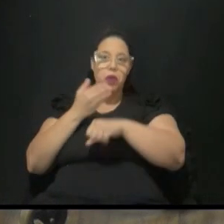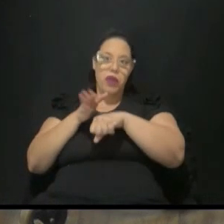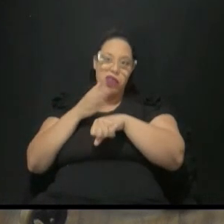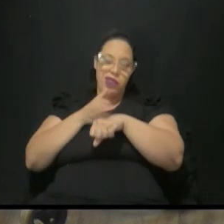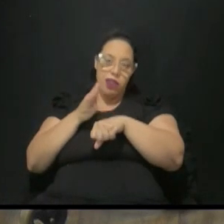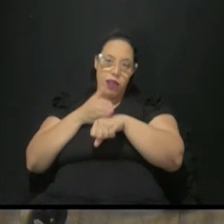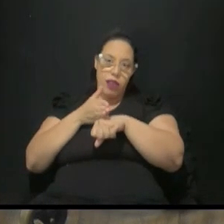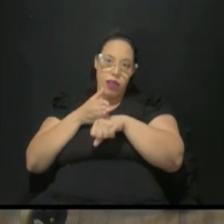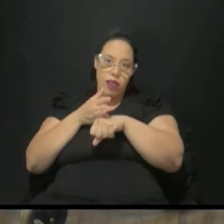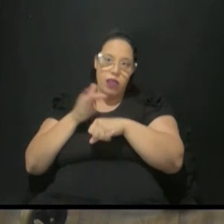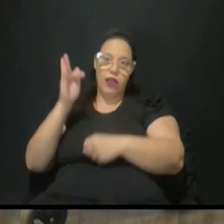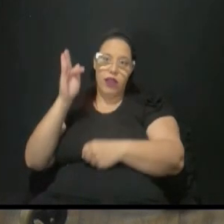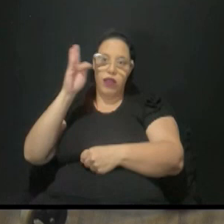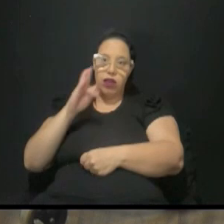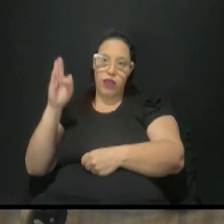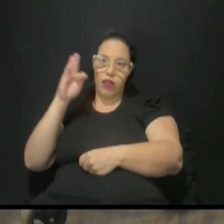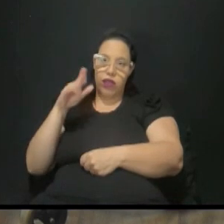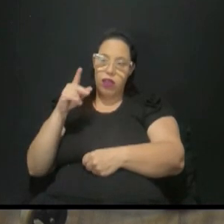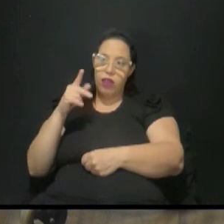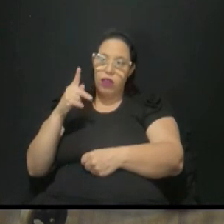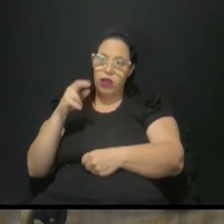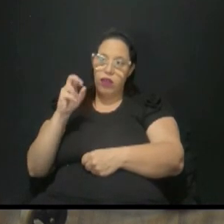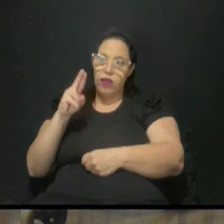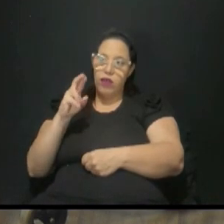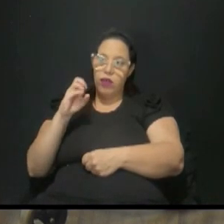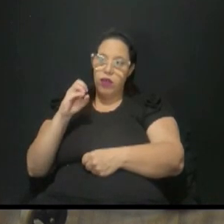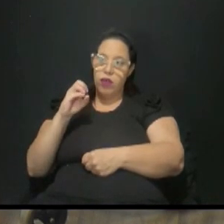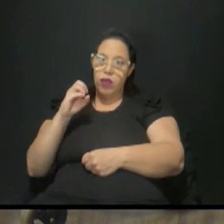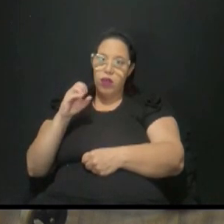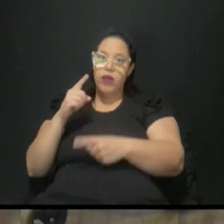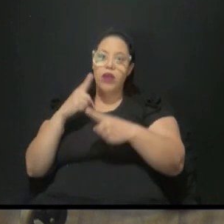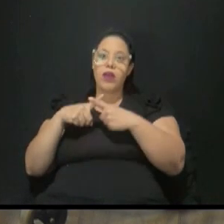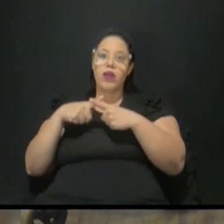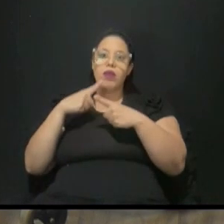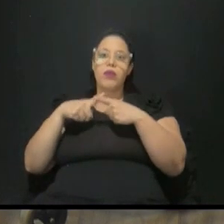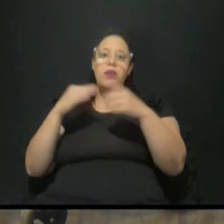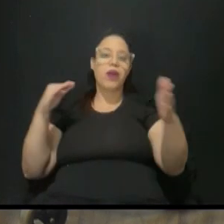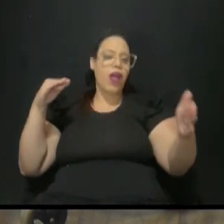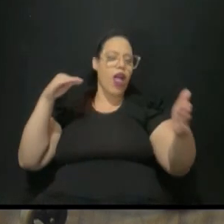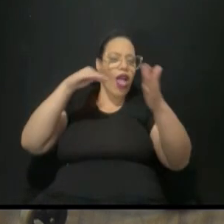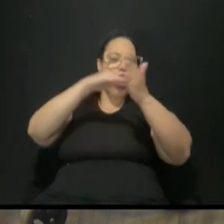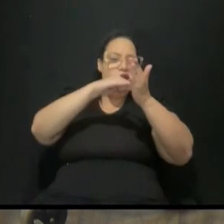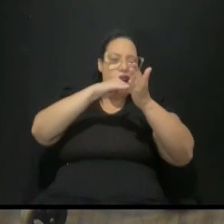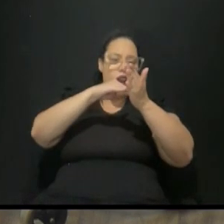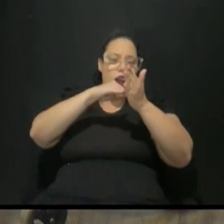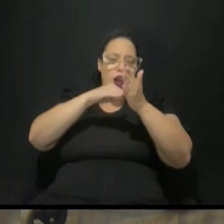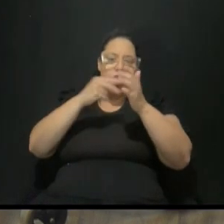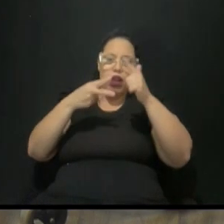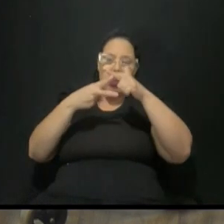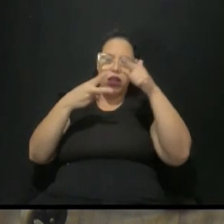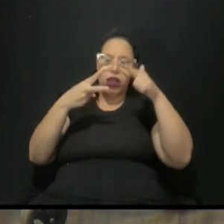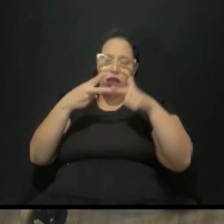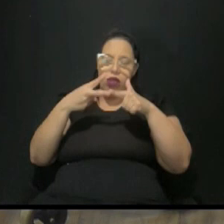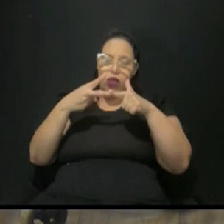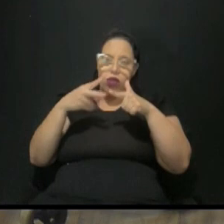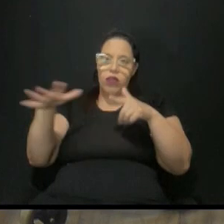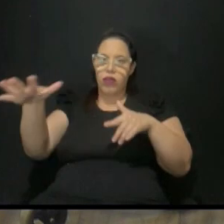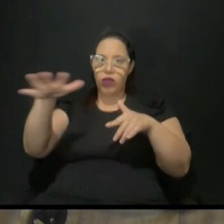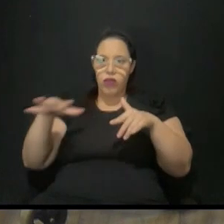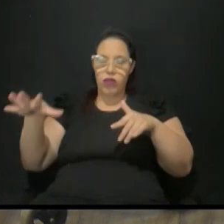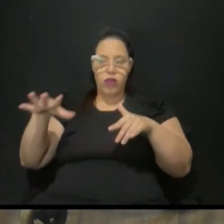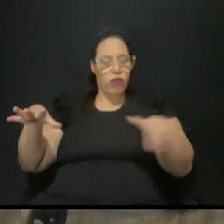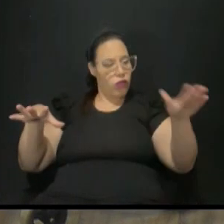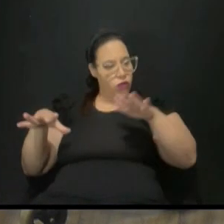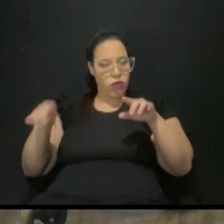de Educação Física da PUC, né? Exato. E por que levar esse projeto para essas duas regiões? Por que vocês escolheram lá a